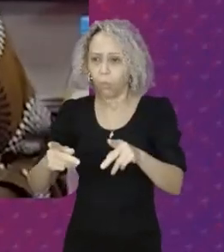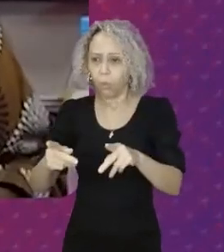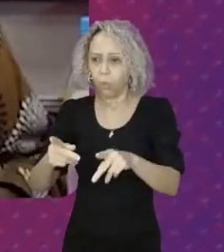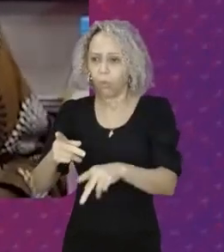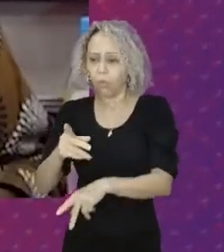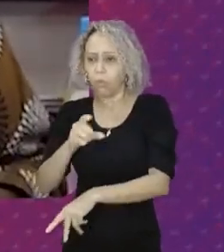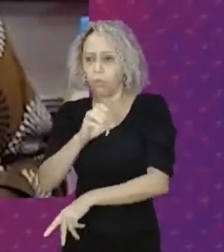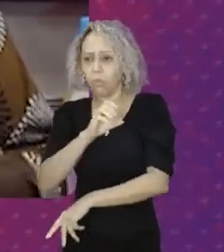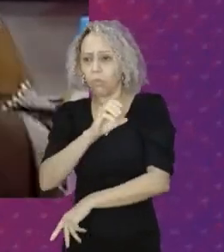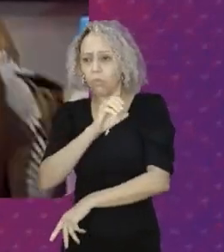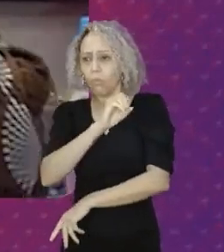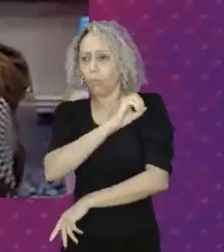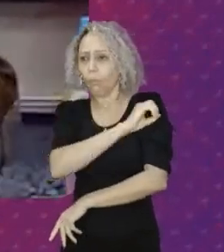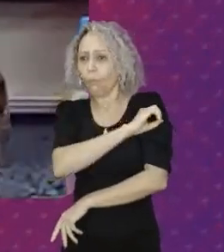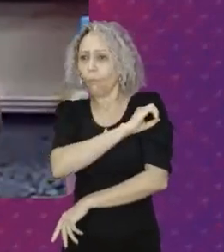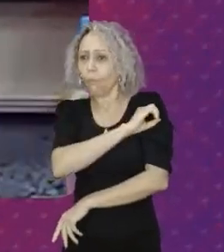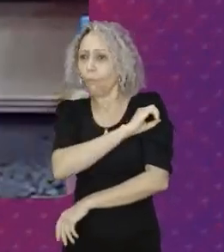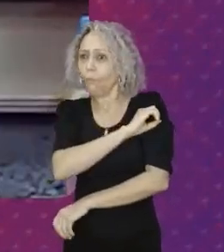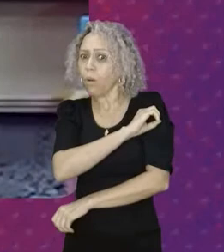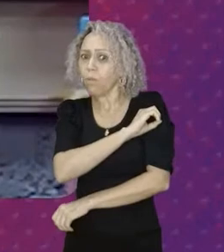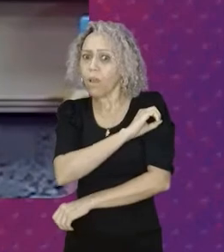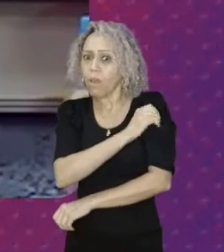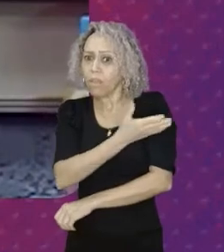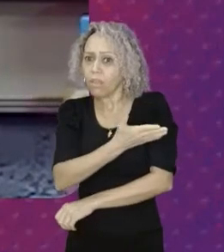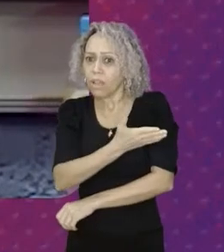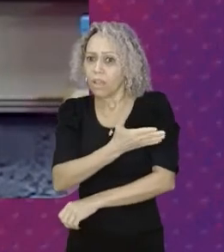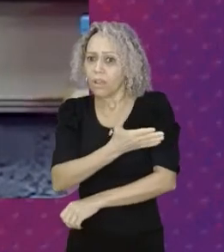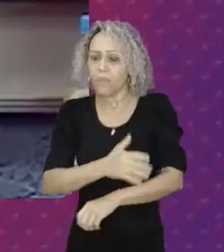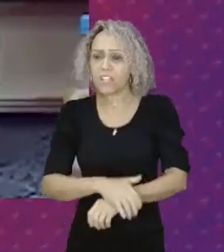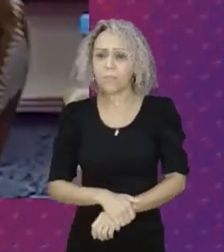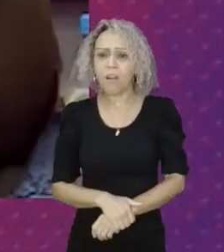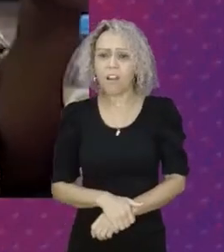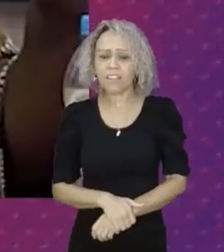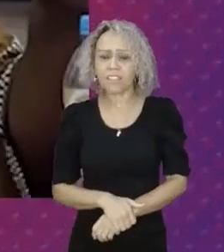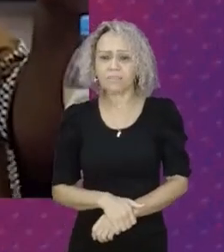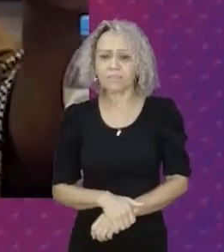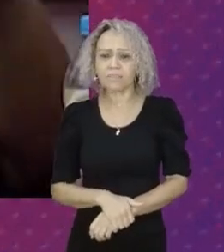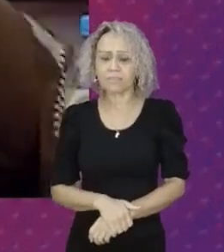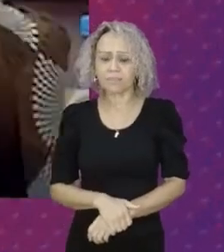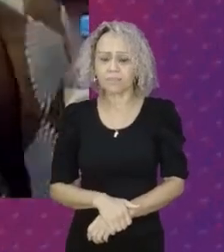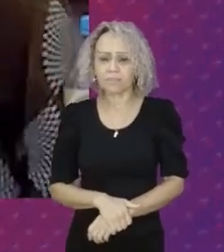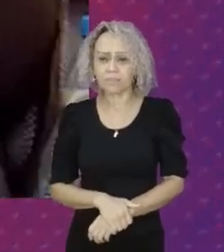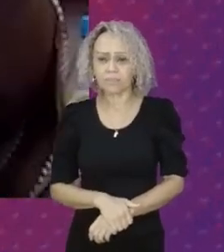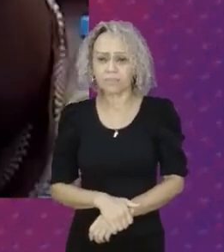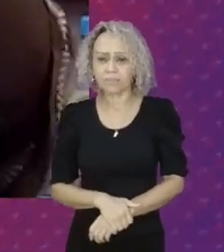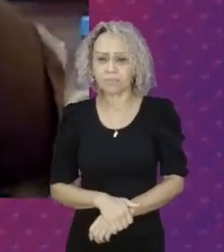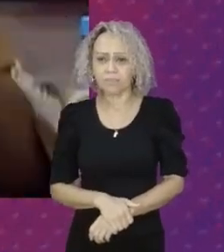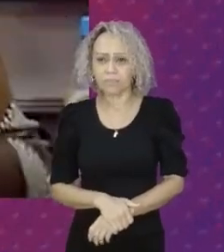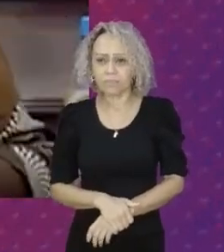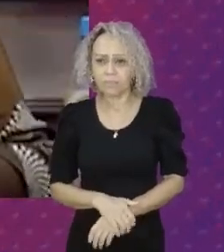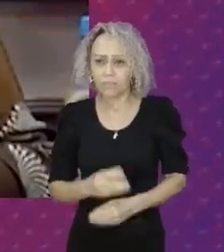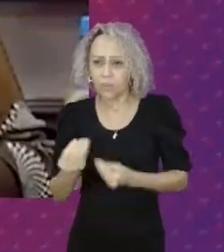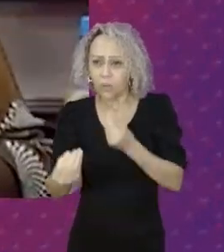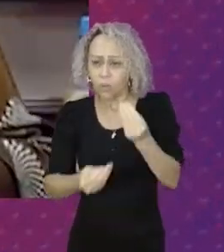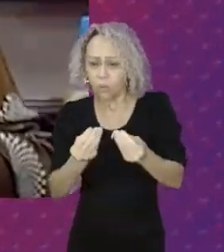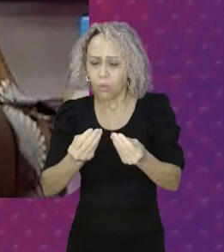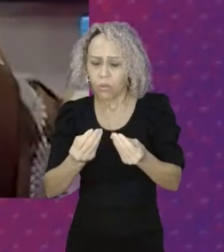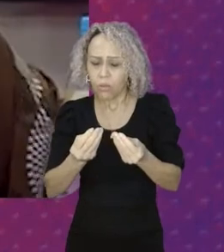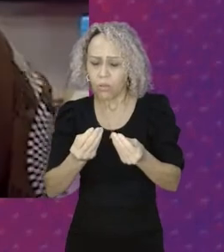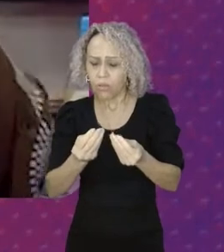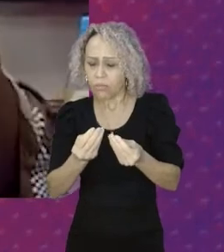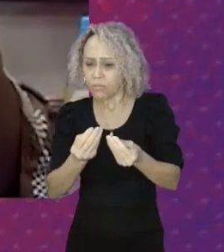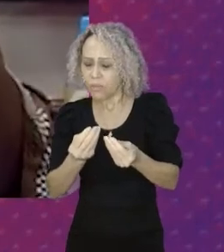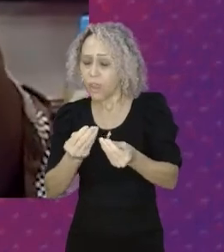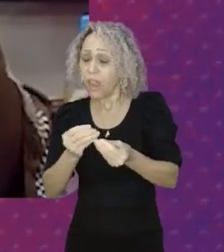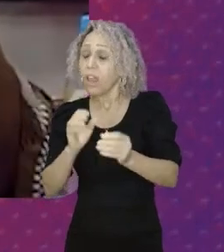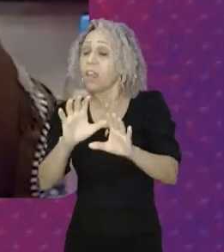sociedade brasileira. Então, veja bem, pós-abolição, a população negra foi excluída do direito do voto, mas ela